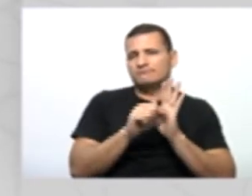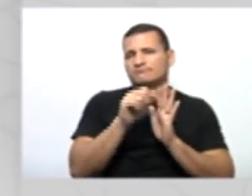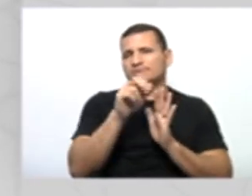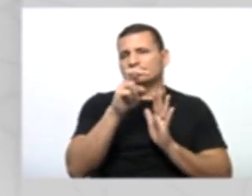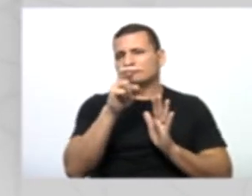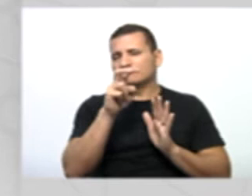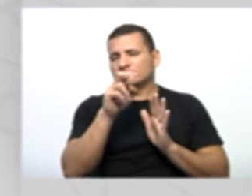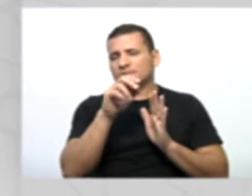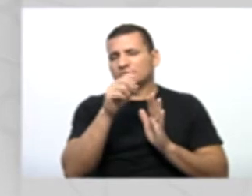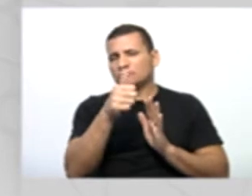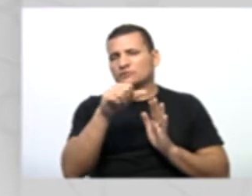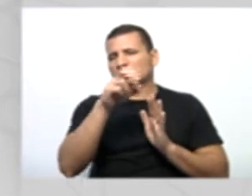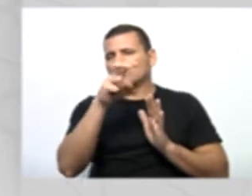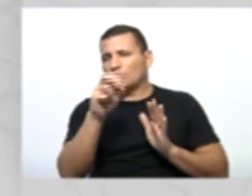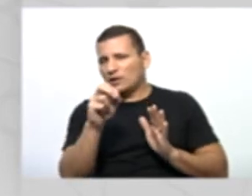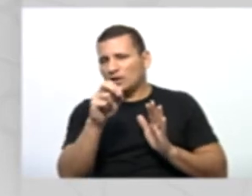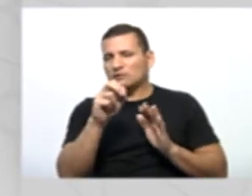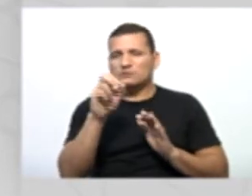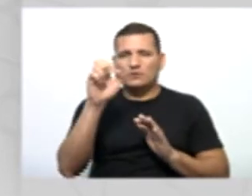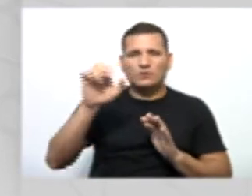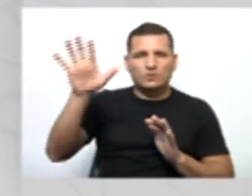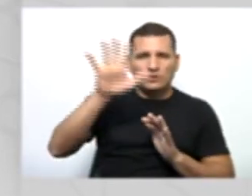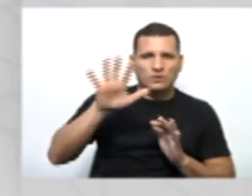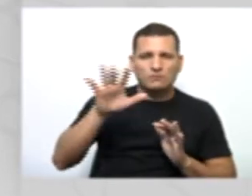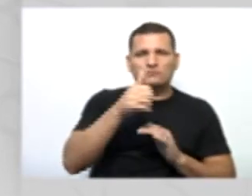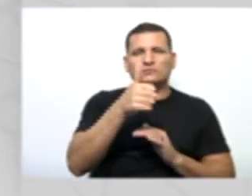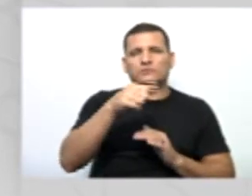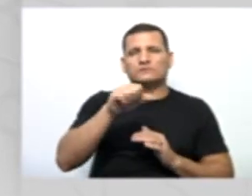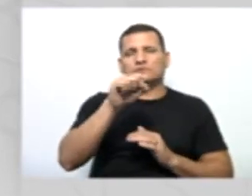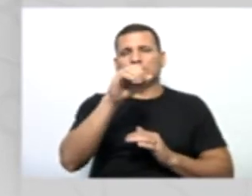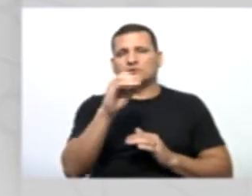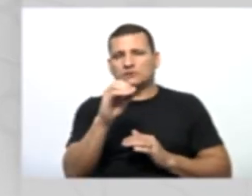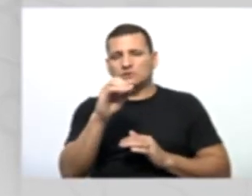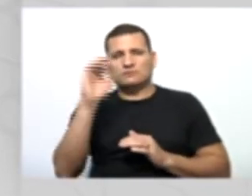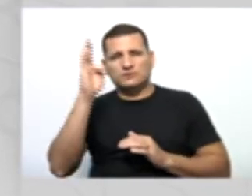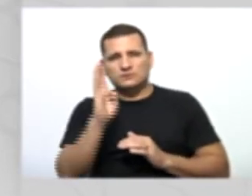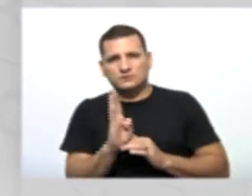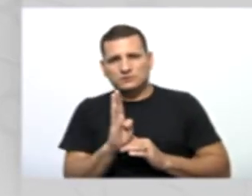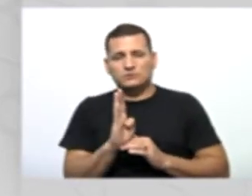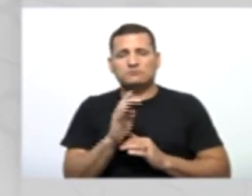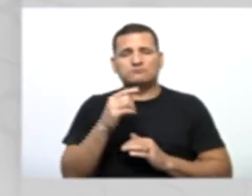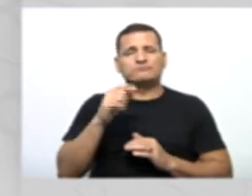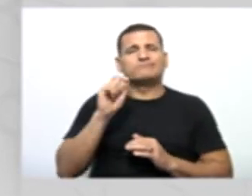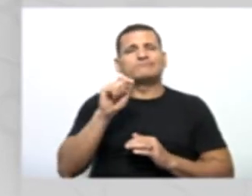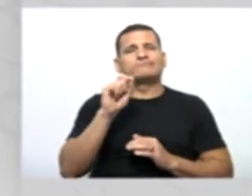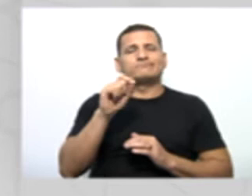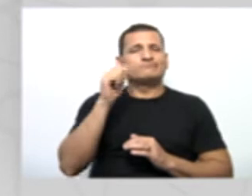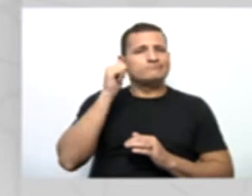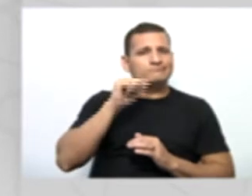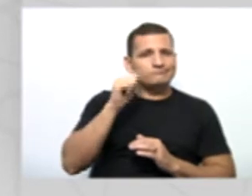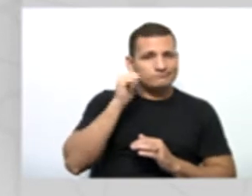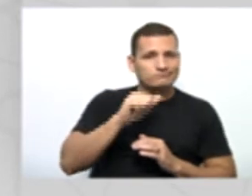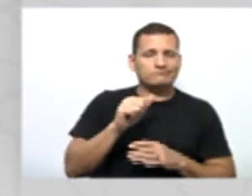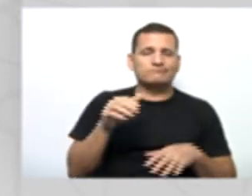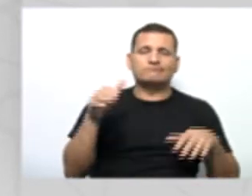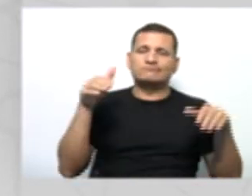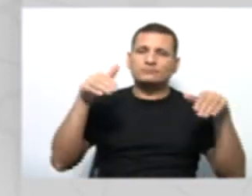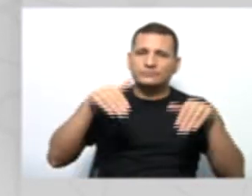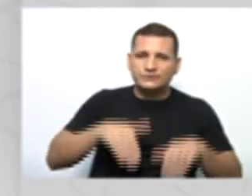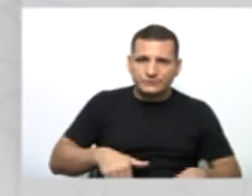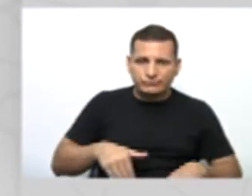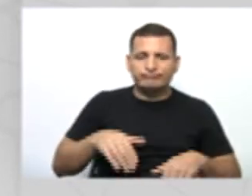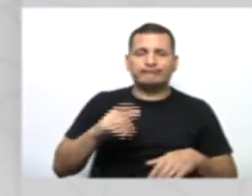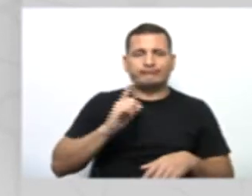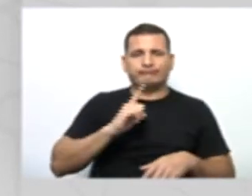na Europa e nos Estados Unidos, na década de 80 no Brasil, década de 90, estavam totalmente subordinadas aos seus maridos,